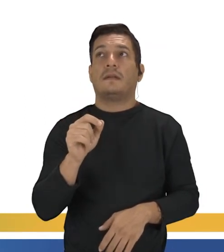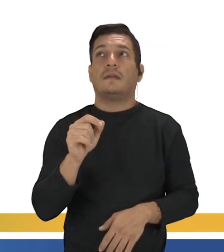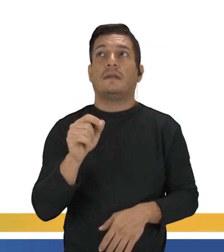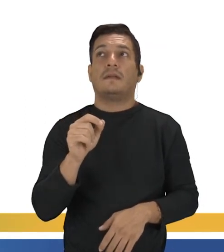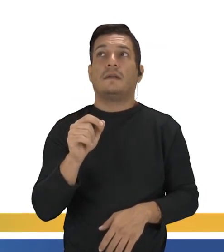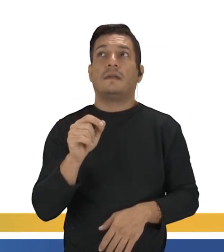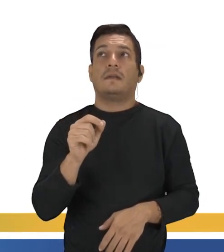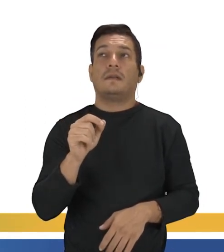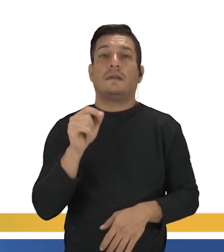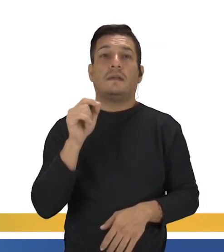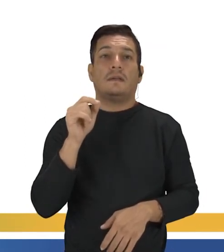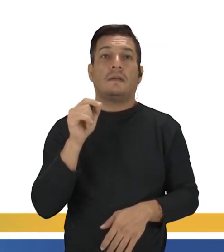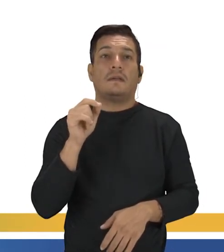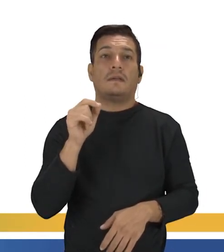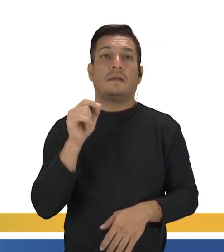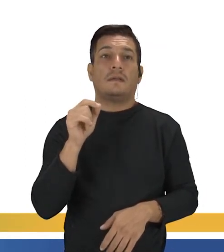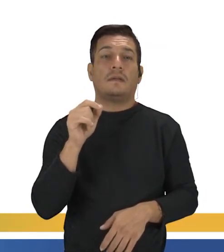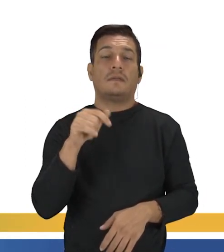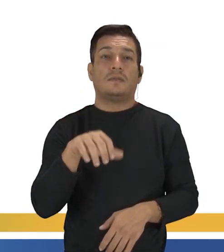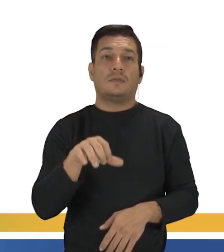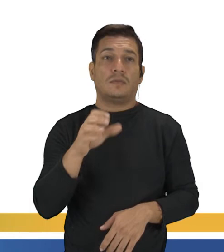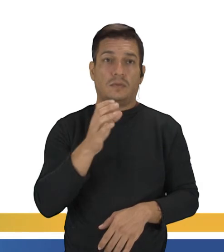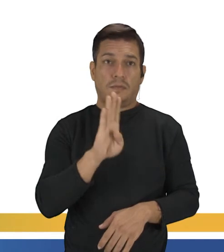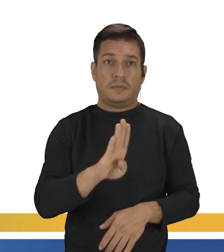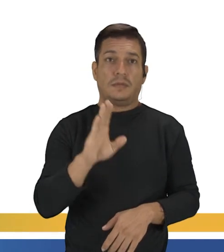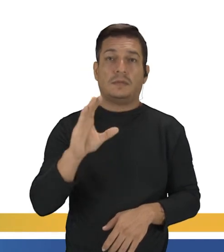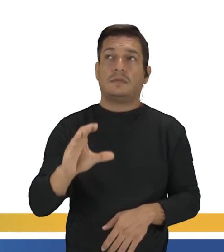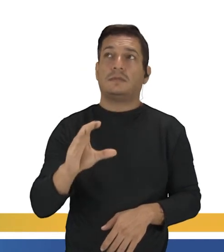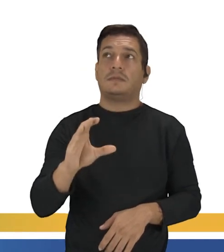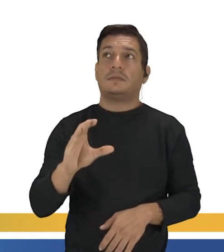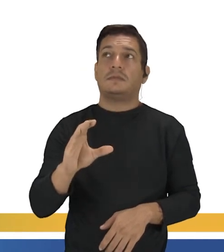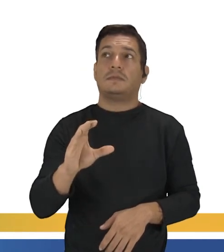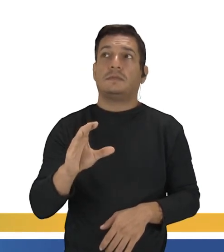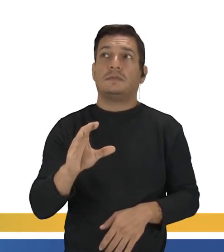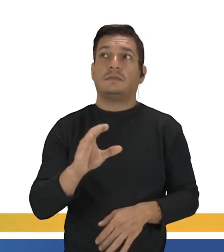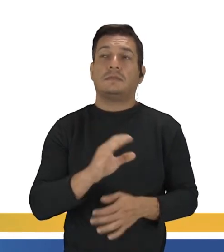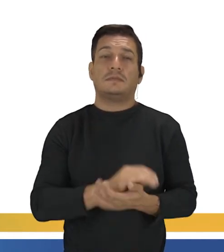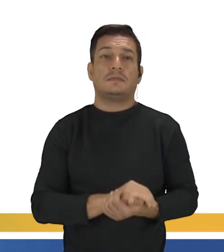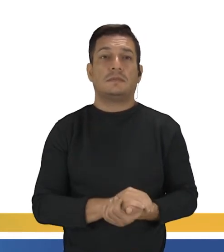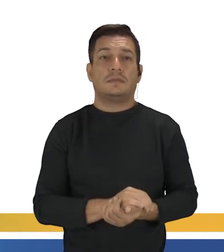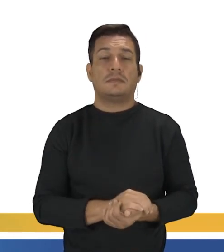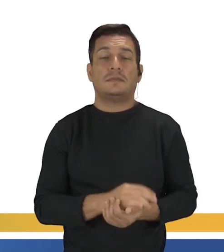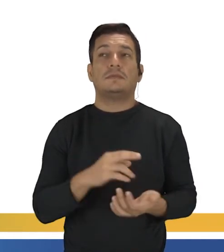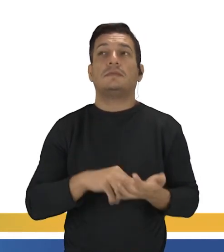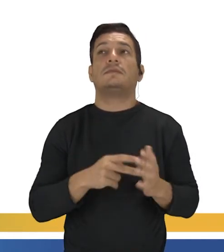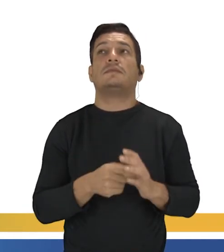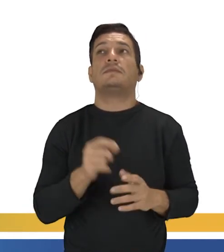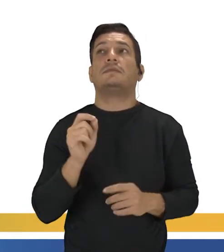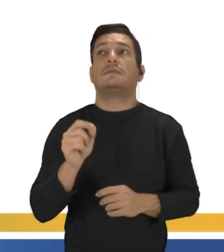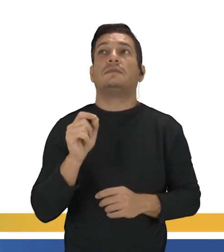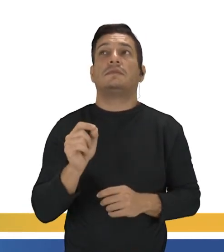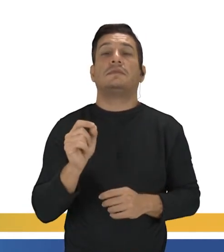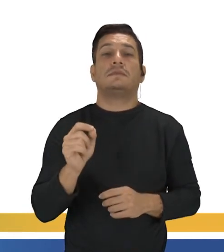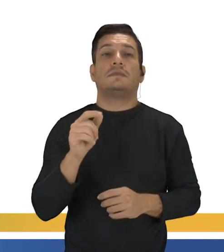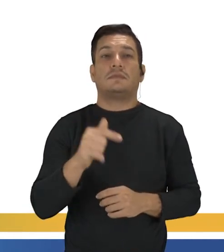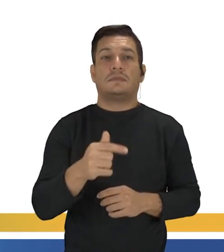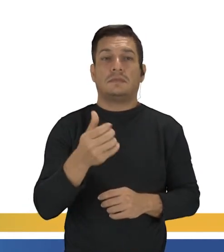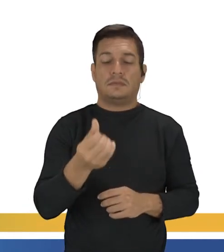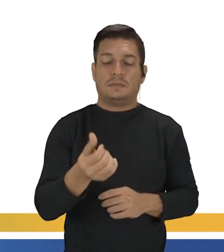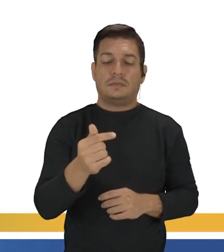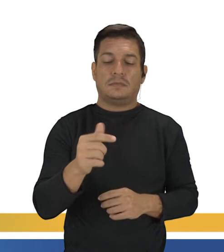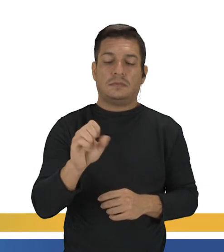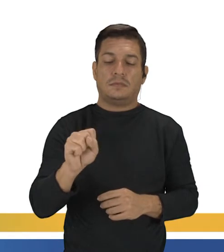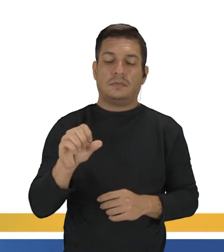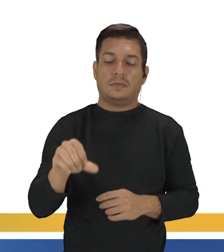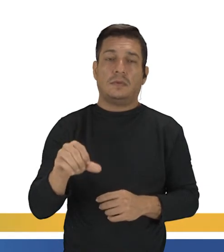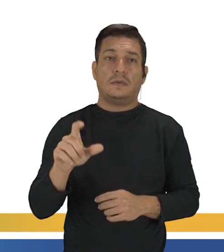tempo? Bora acompanhar. Quem é que está no B e no C ao mesmo tempo é o 10. Isso quer dizer que 6, 7, 8 e 9